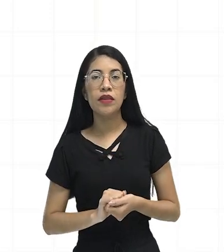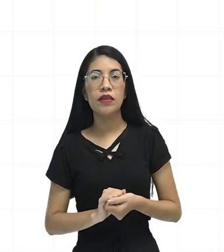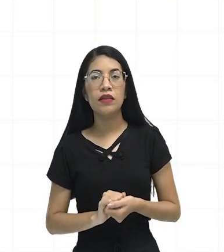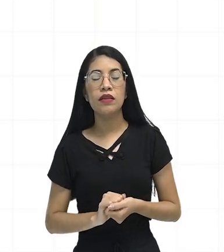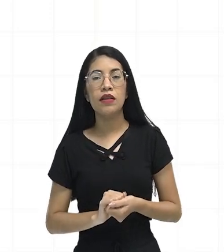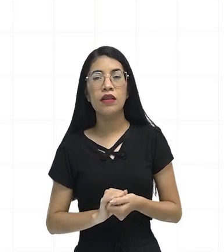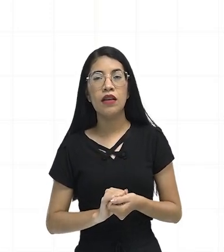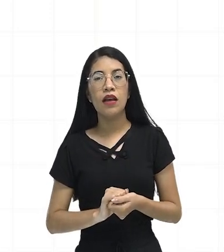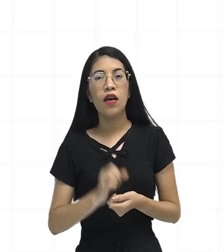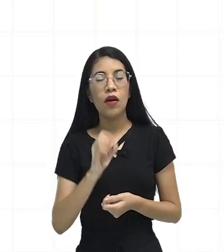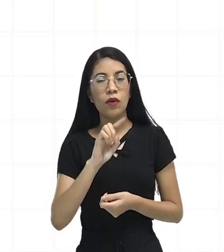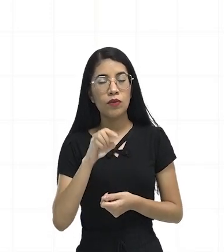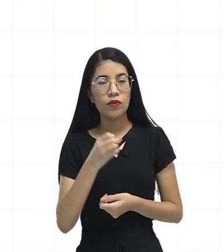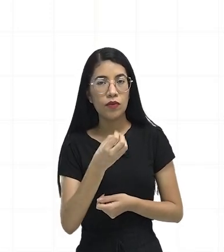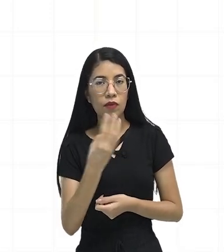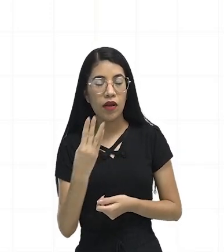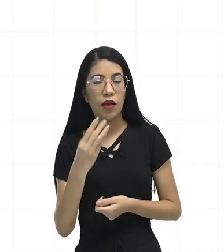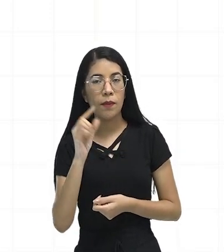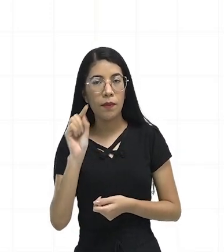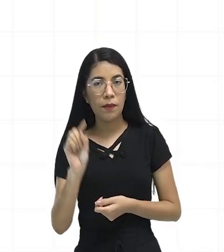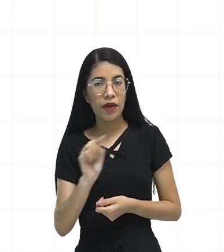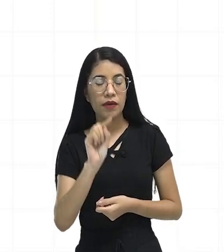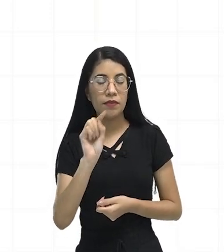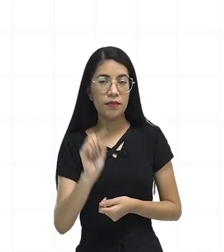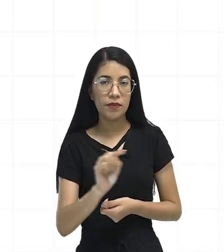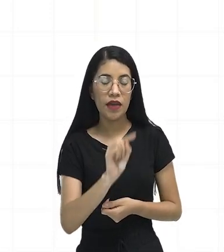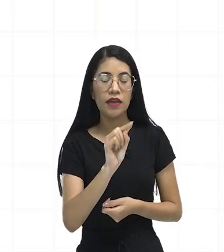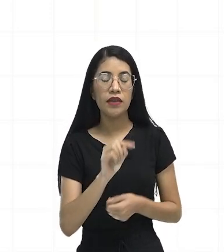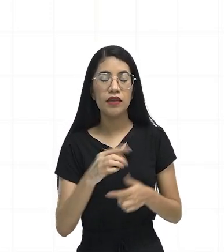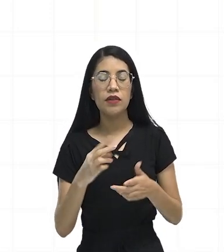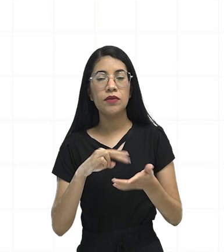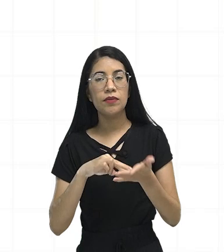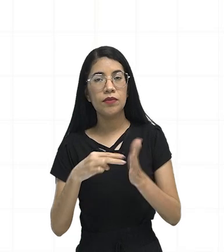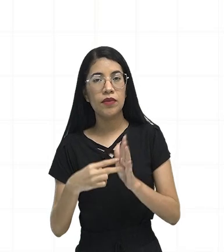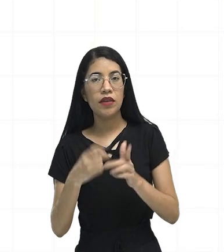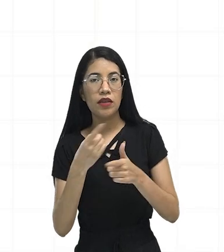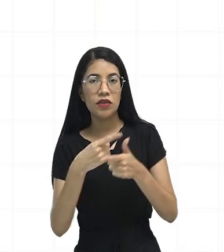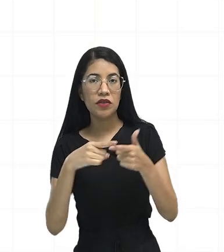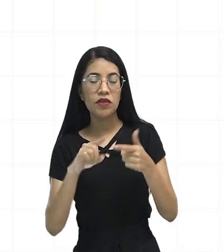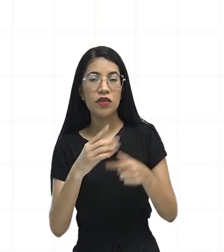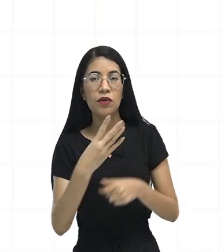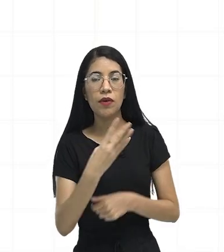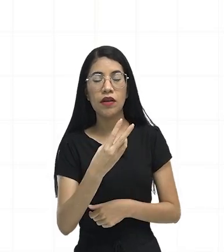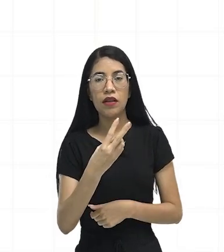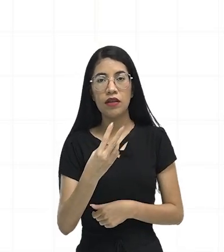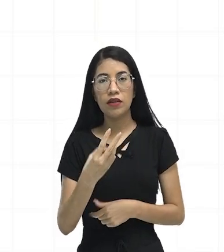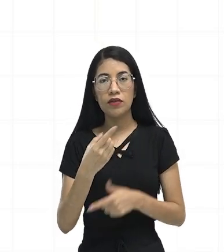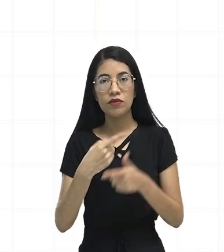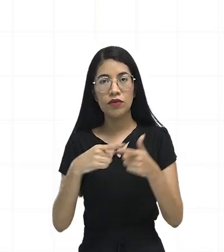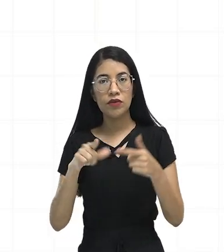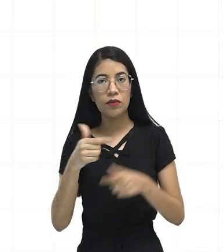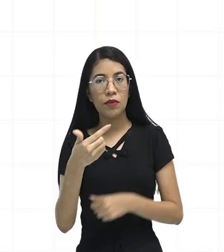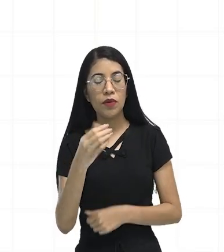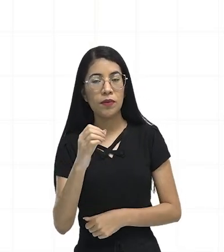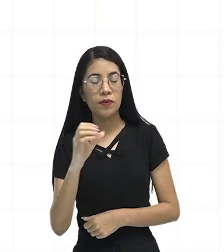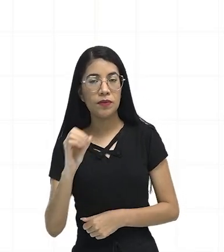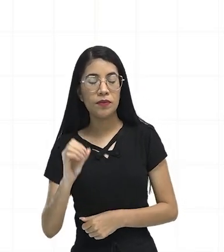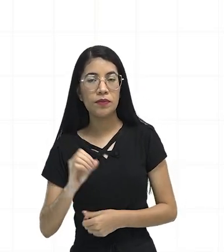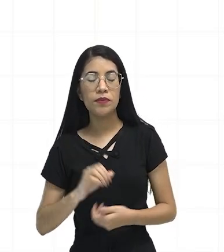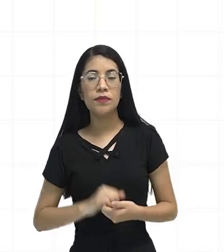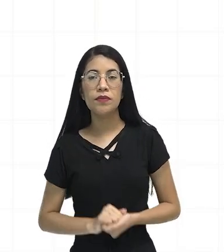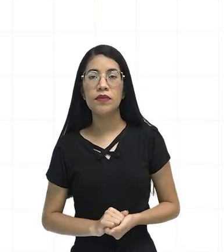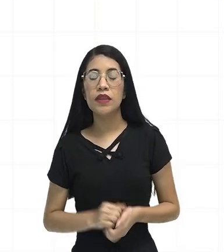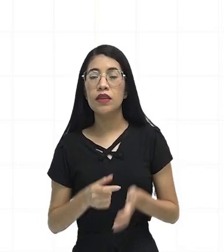2 casas decimais, logo devemos dividir 43 por 100, tá? Então, o